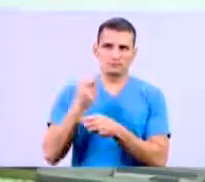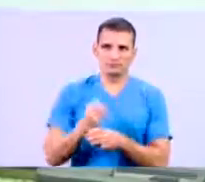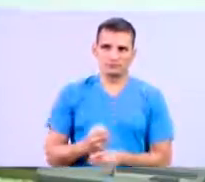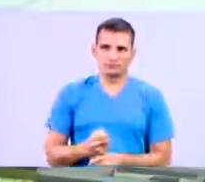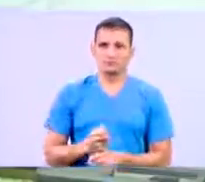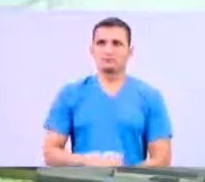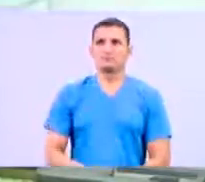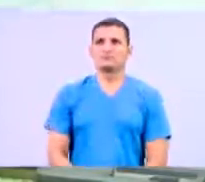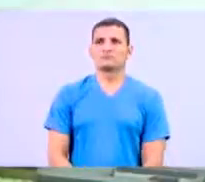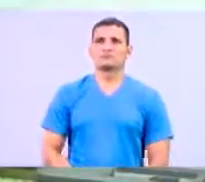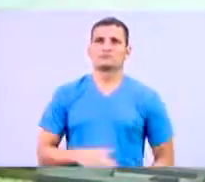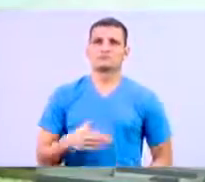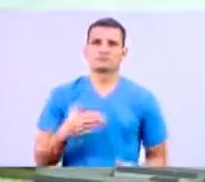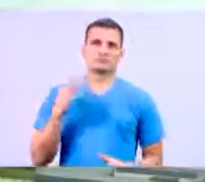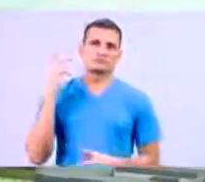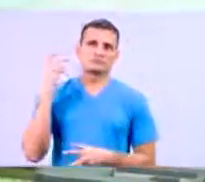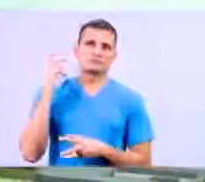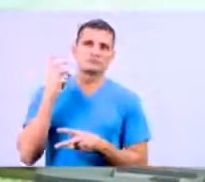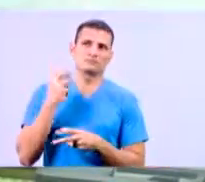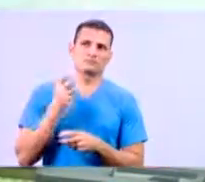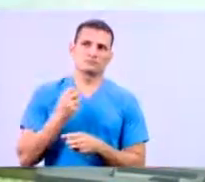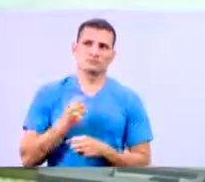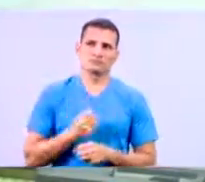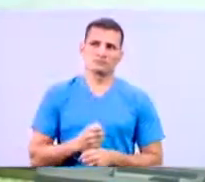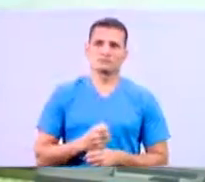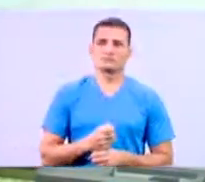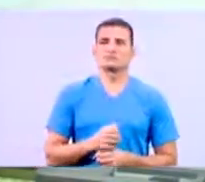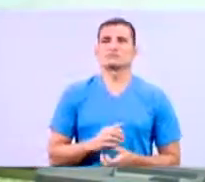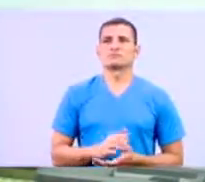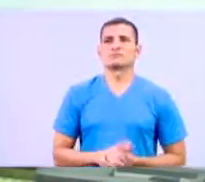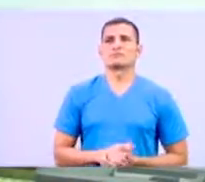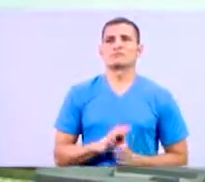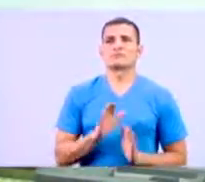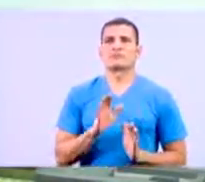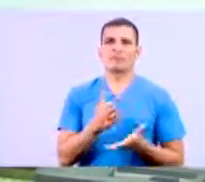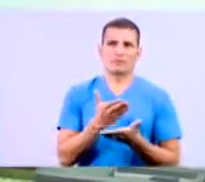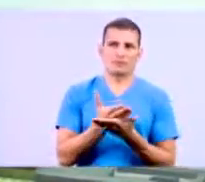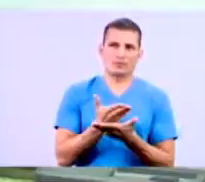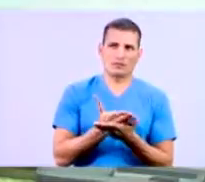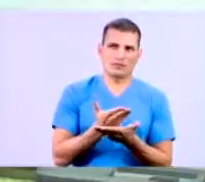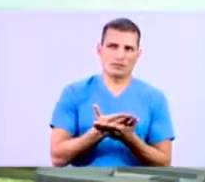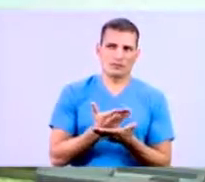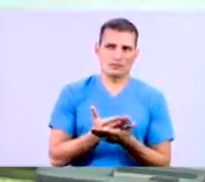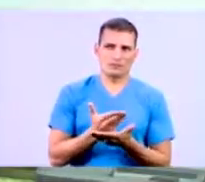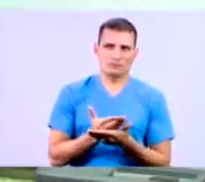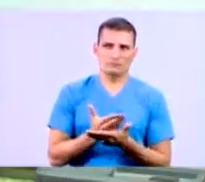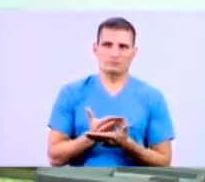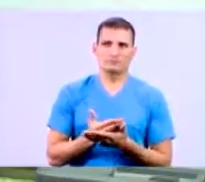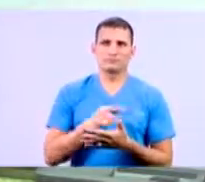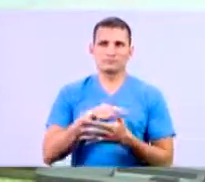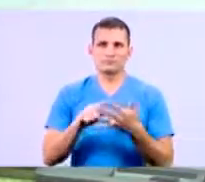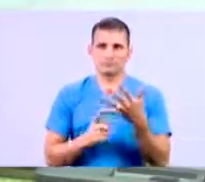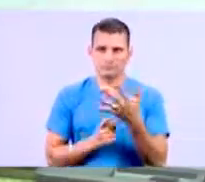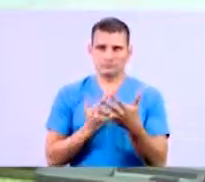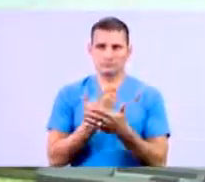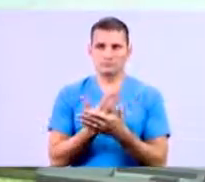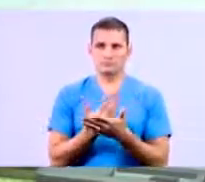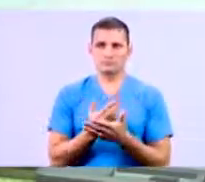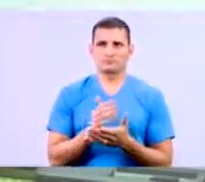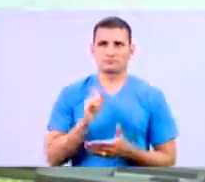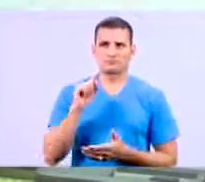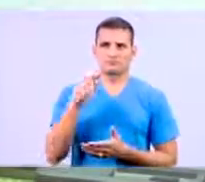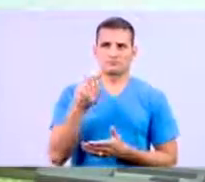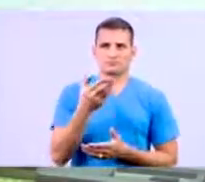vamos rever um pouquinho aí do que nós falamos ao longo dessas últimas 5 aulas e logo em seguida vocês vão ter